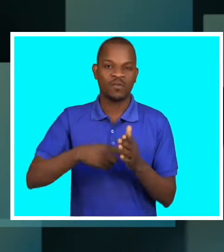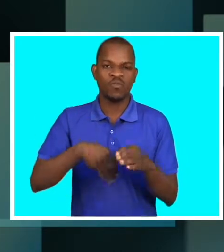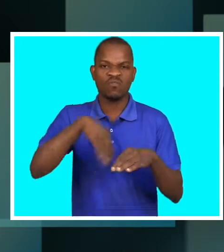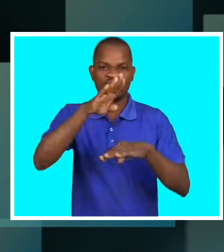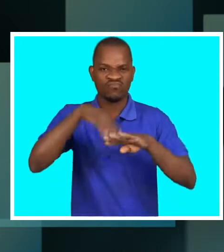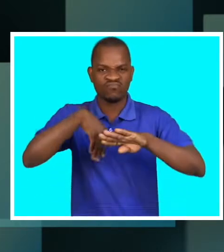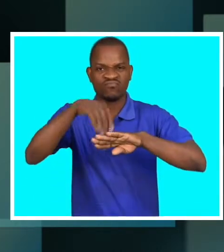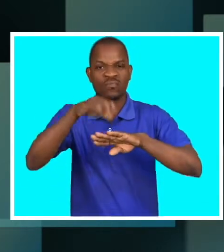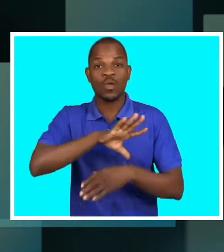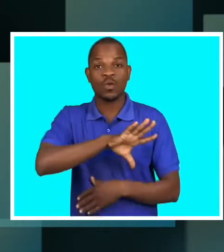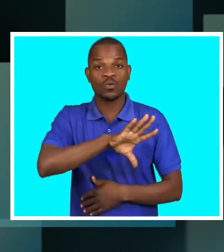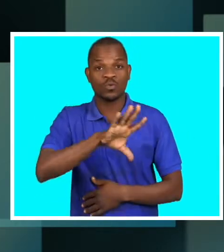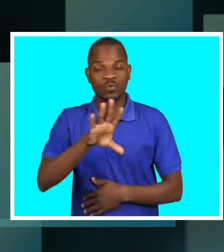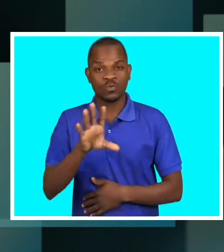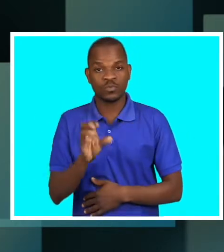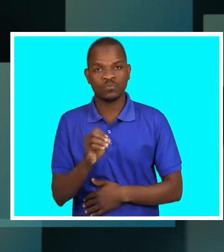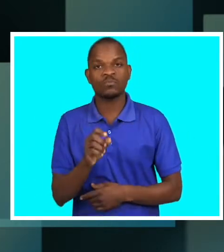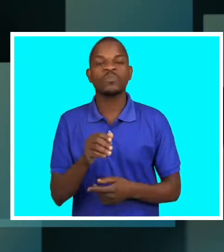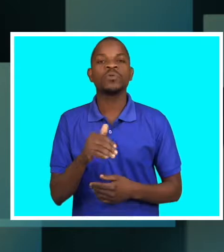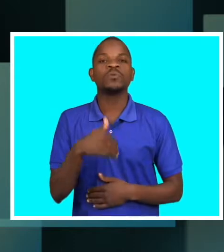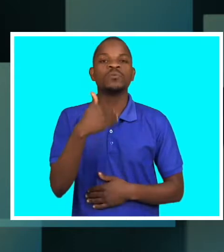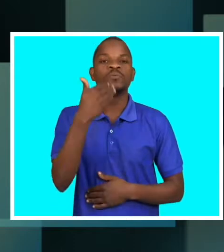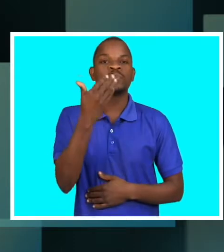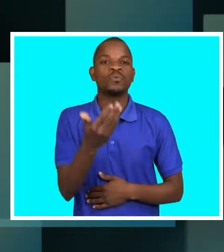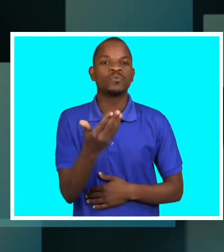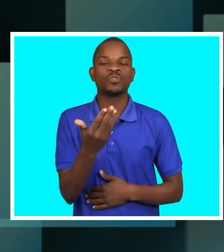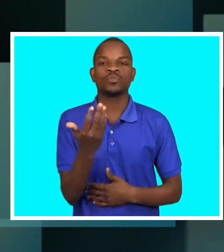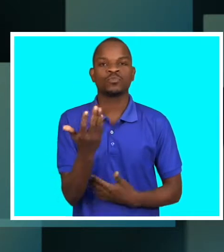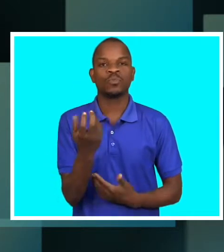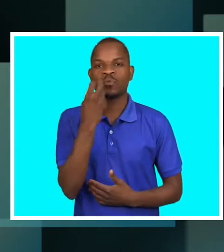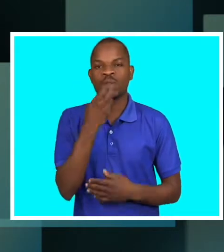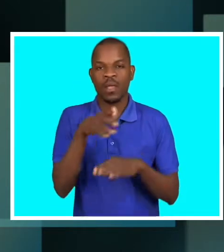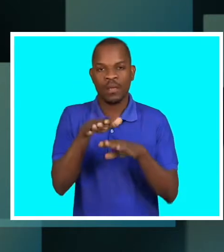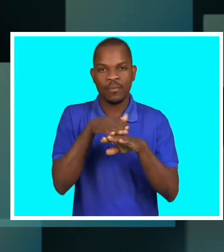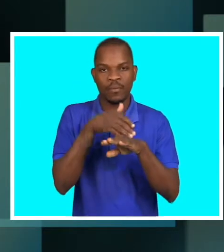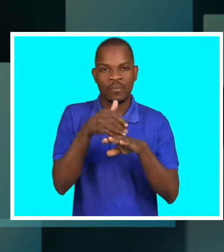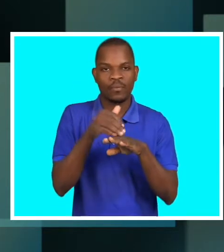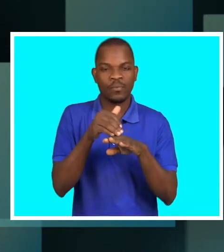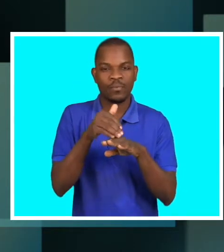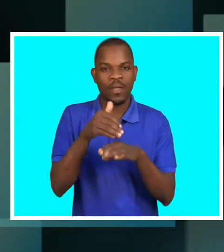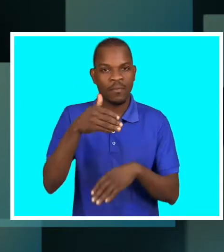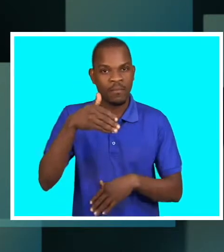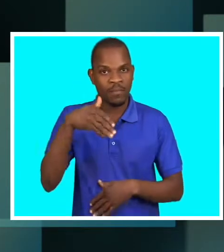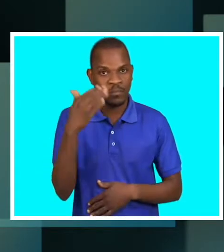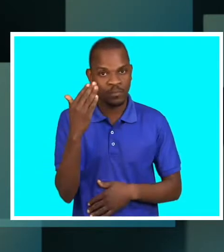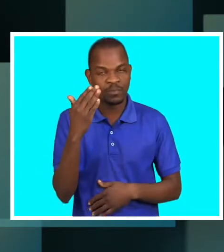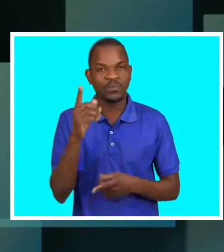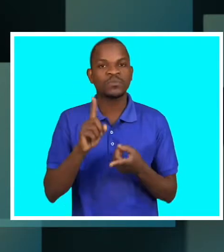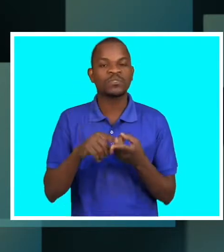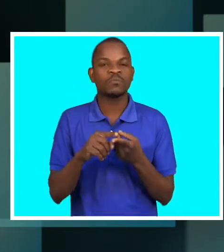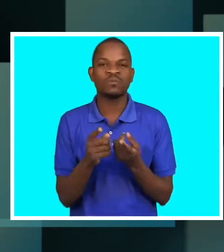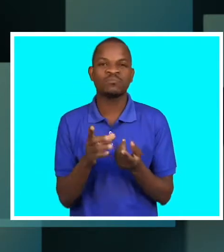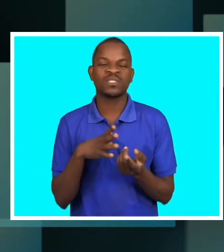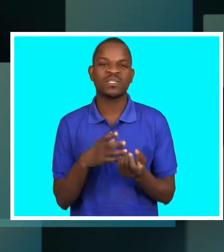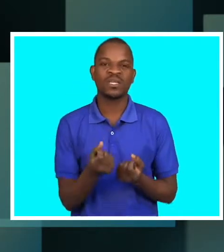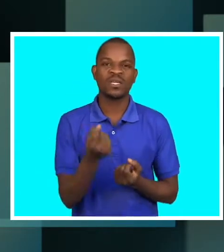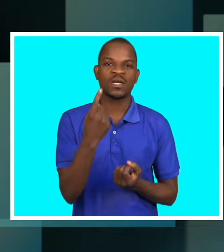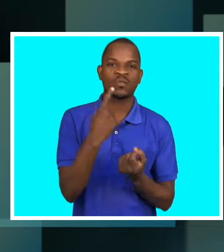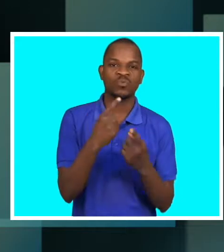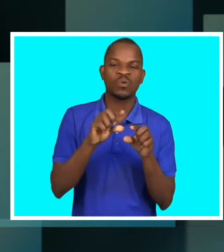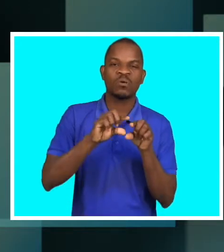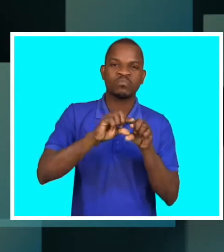pintamos todo quase o vaso depois pusemos o coiso o verniz de verniz depois